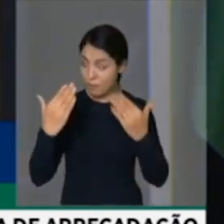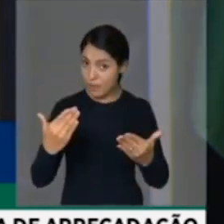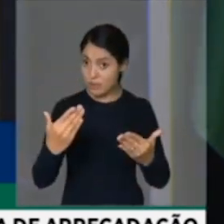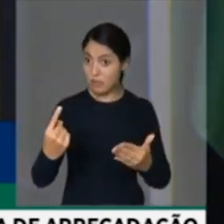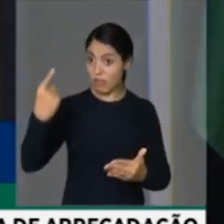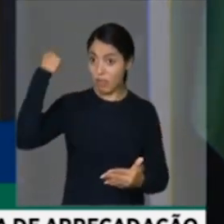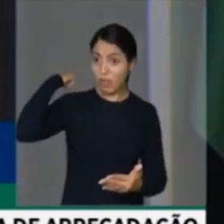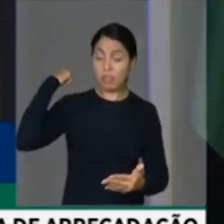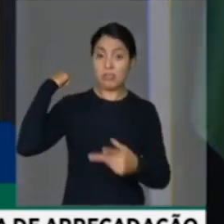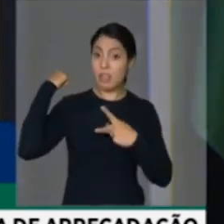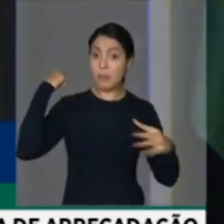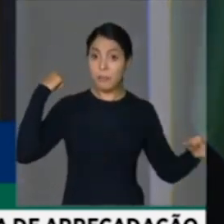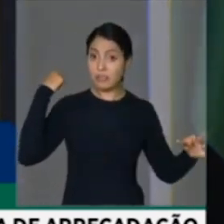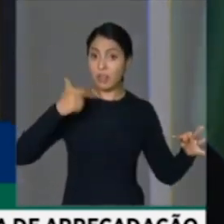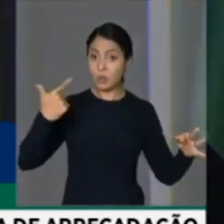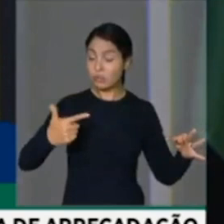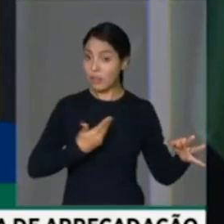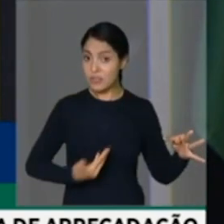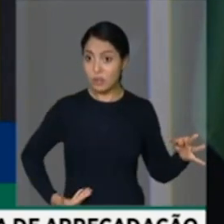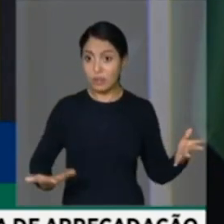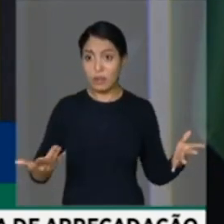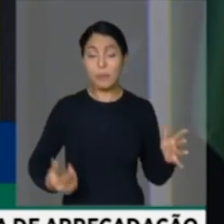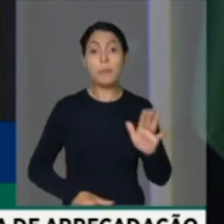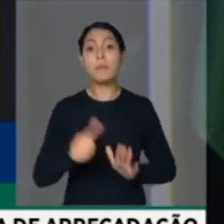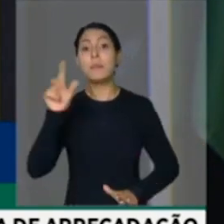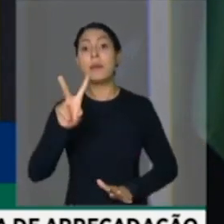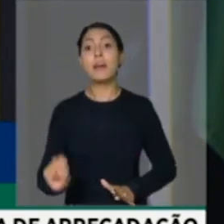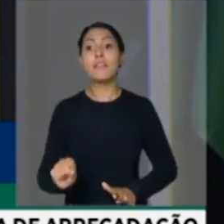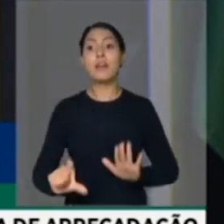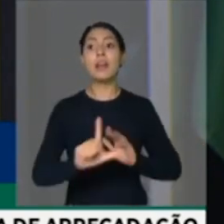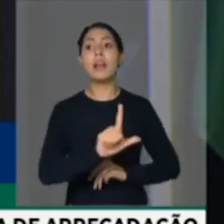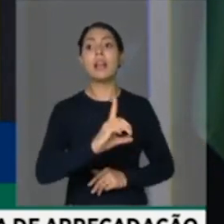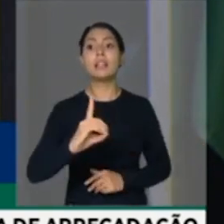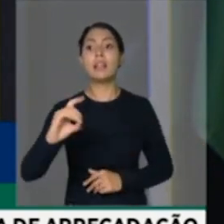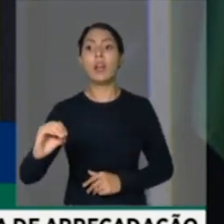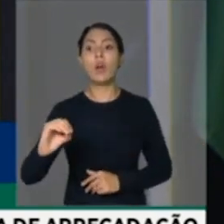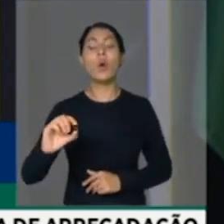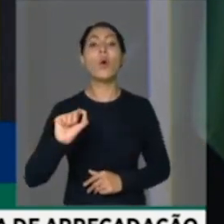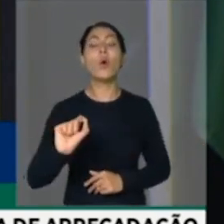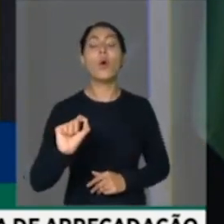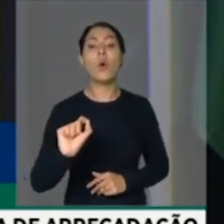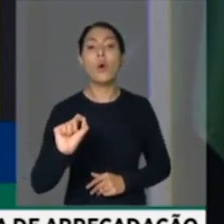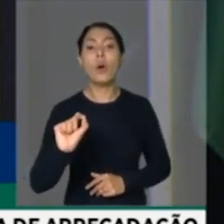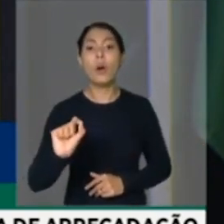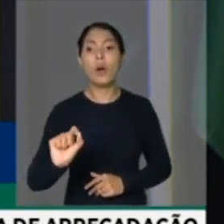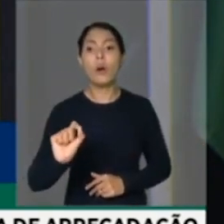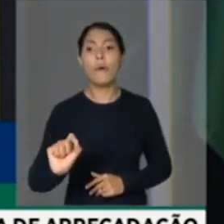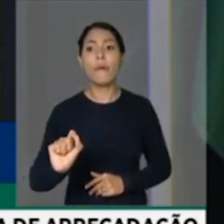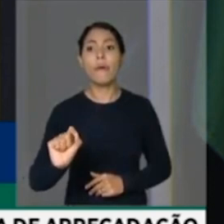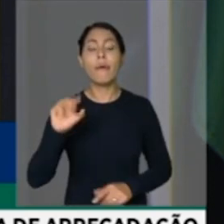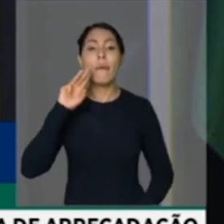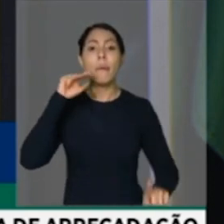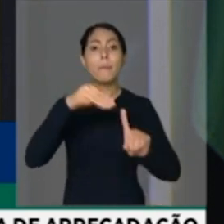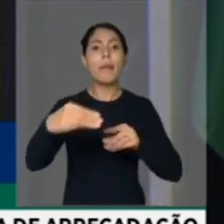governo petista fez isso. Pela primeira vez, um projeto de lei orçamentária, de lei de diretrizes orçamentárias com